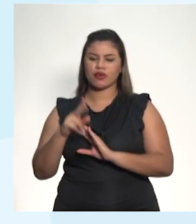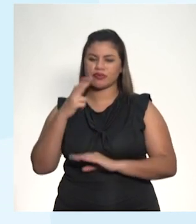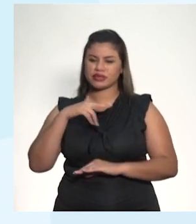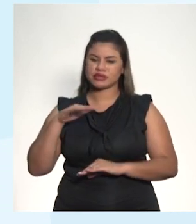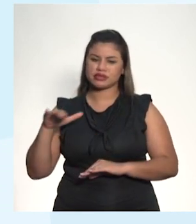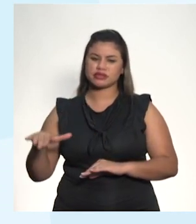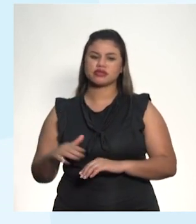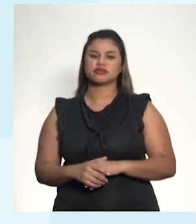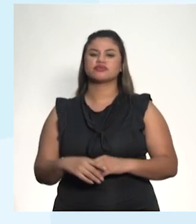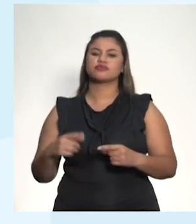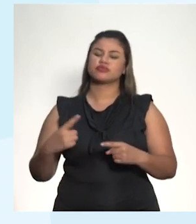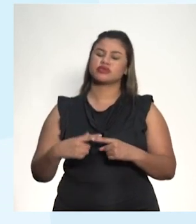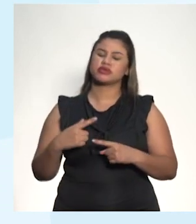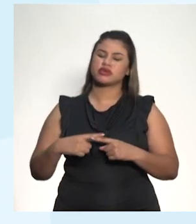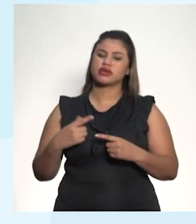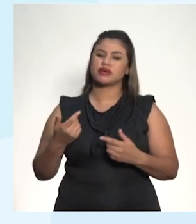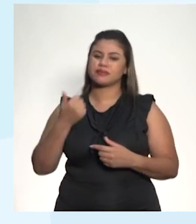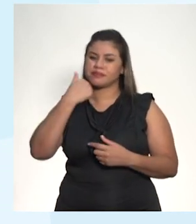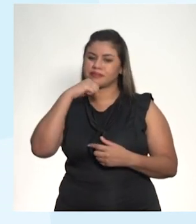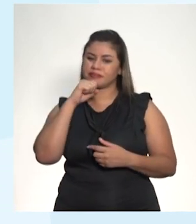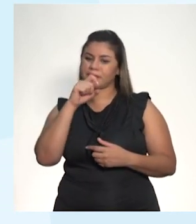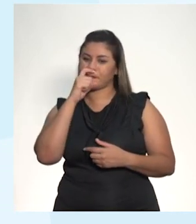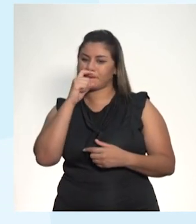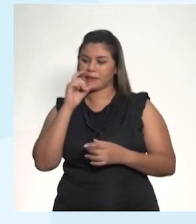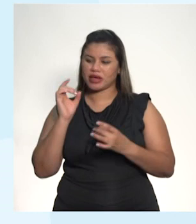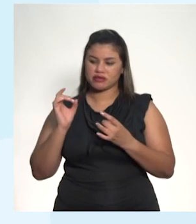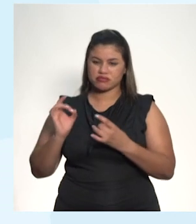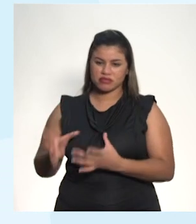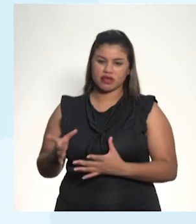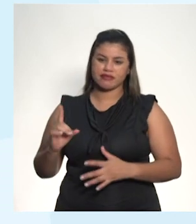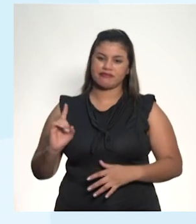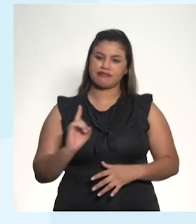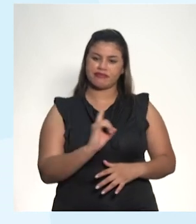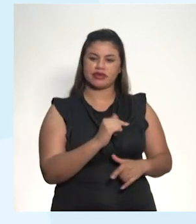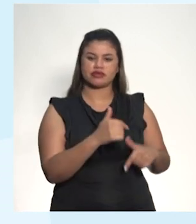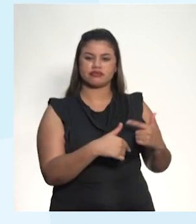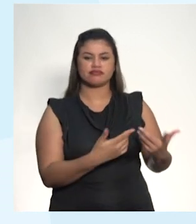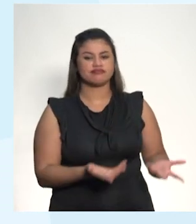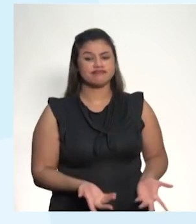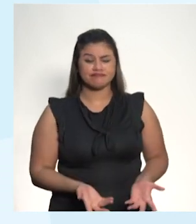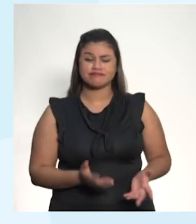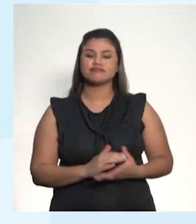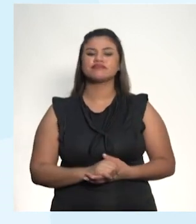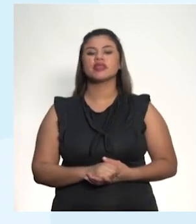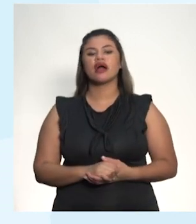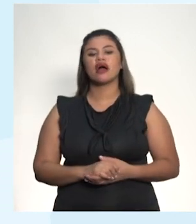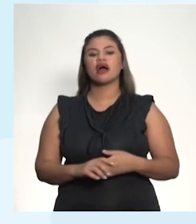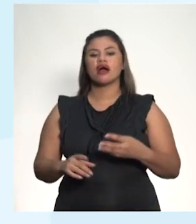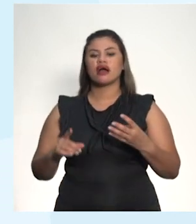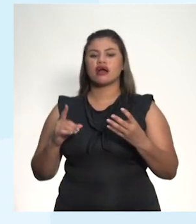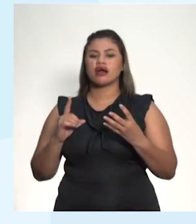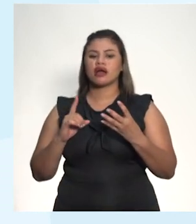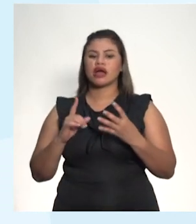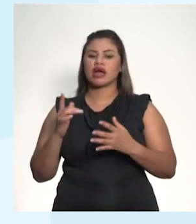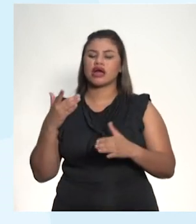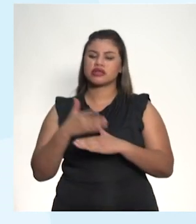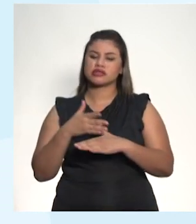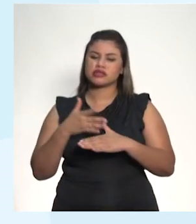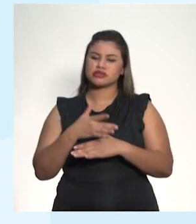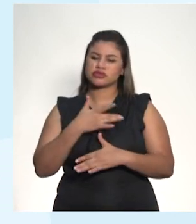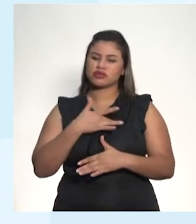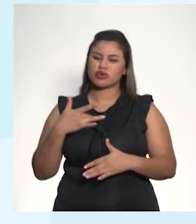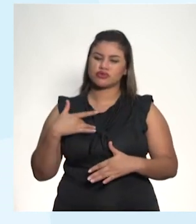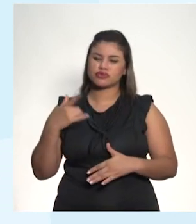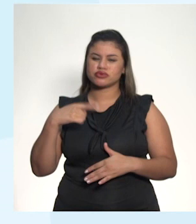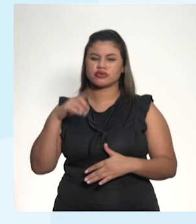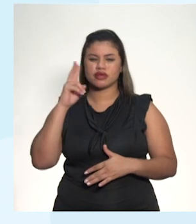porque justamente, né, como uma mãe ou um pai vai deixar o seu filho sozinho em casa para ir trabalhar, acesso à saúde, né, a gente tem que